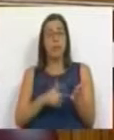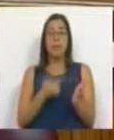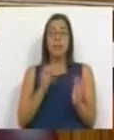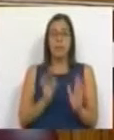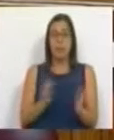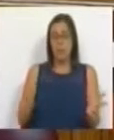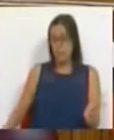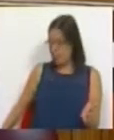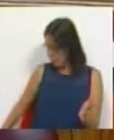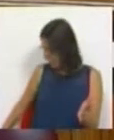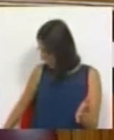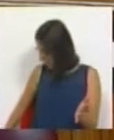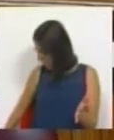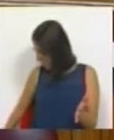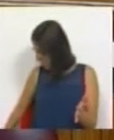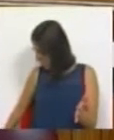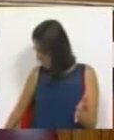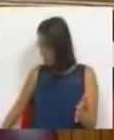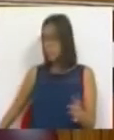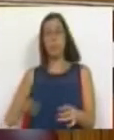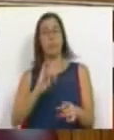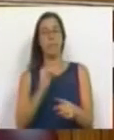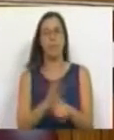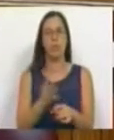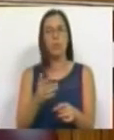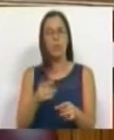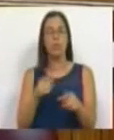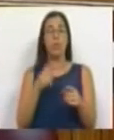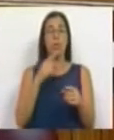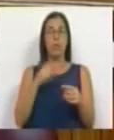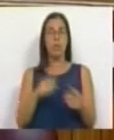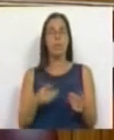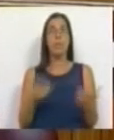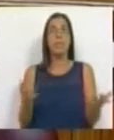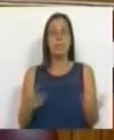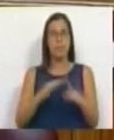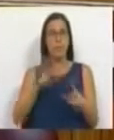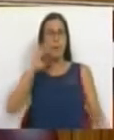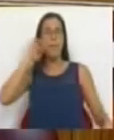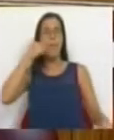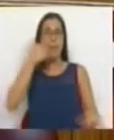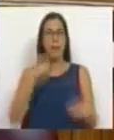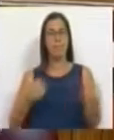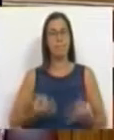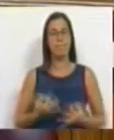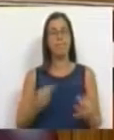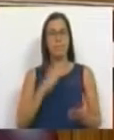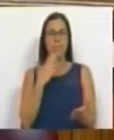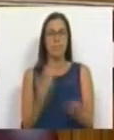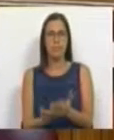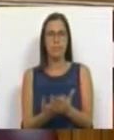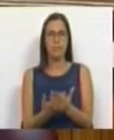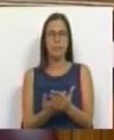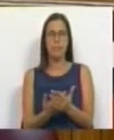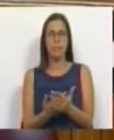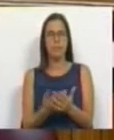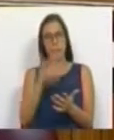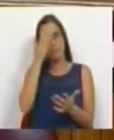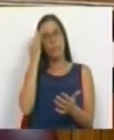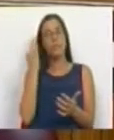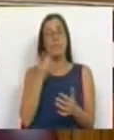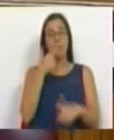sempre que isso seja necessário. Depois há uma outra dimensão desta catástrofe, que são de facto os prejuízos que foram causados,